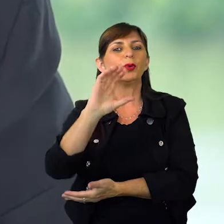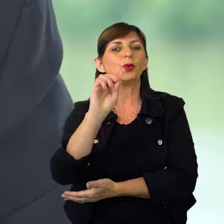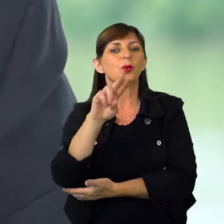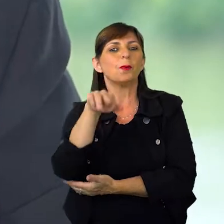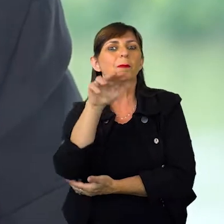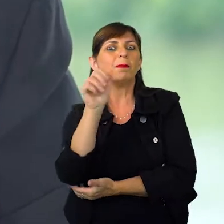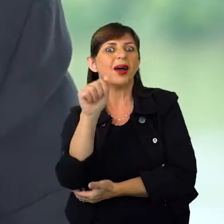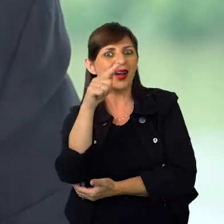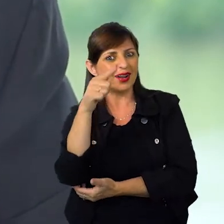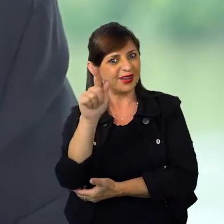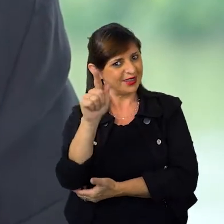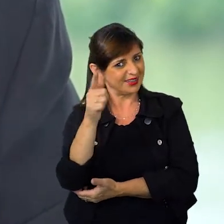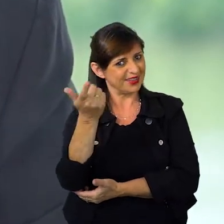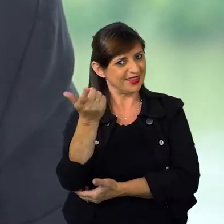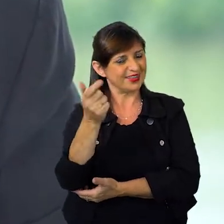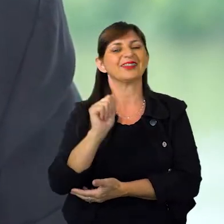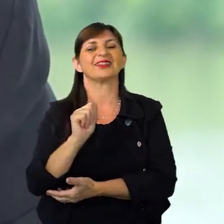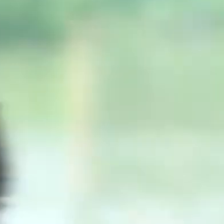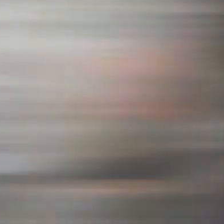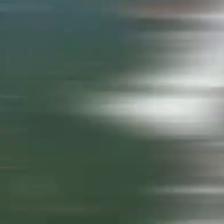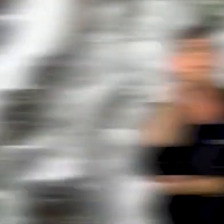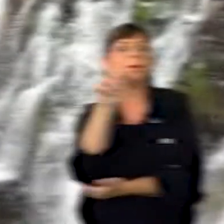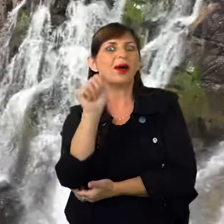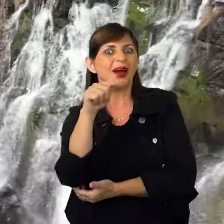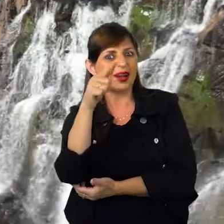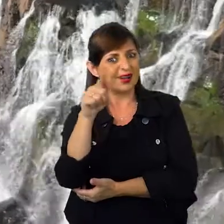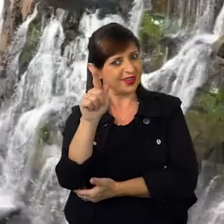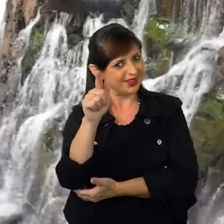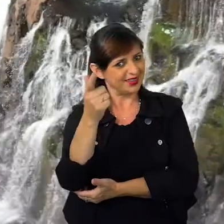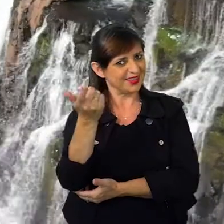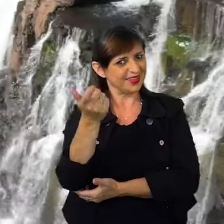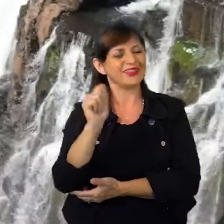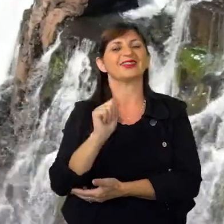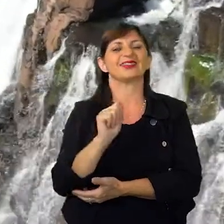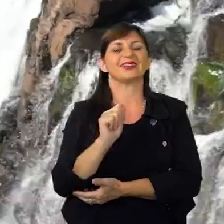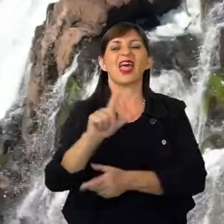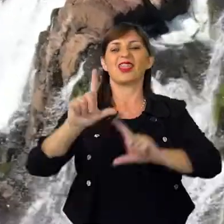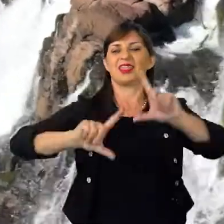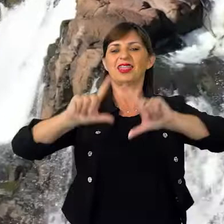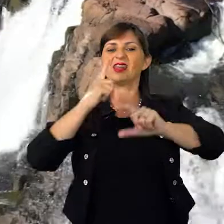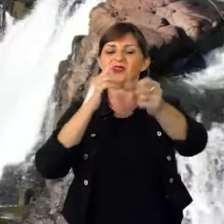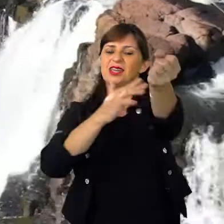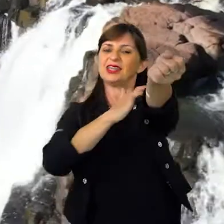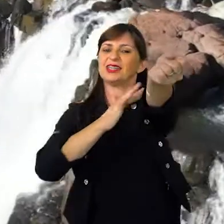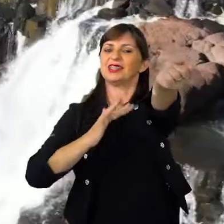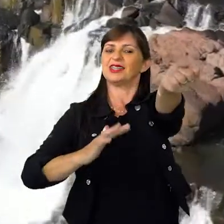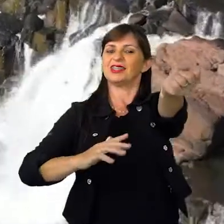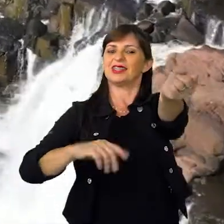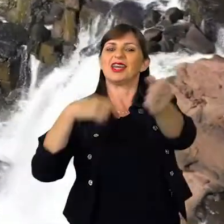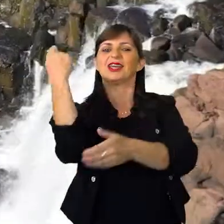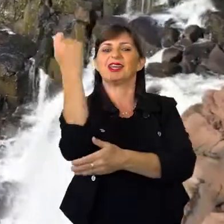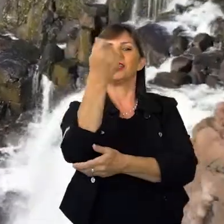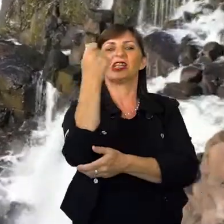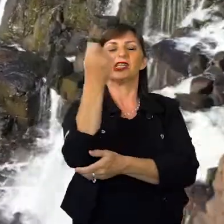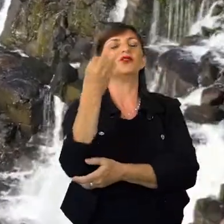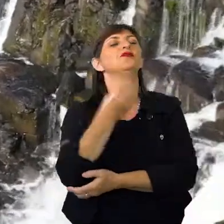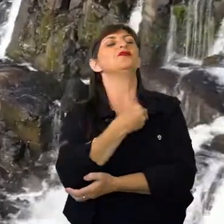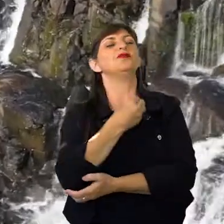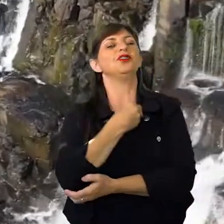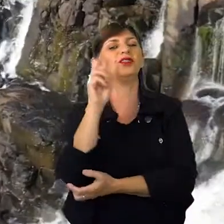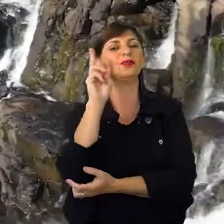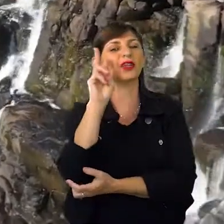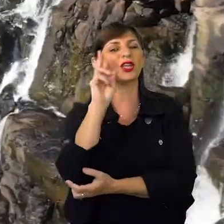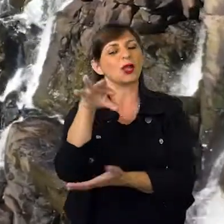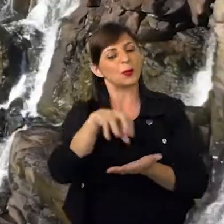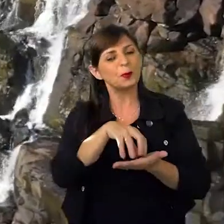do yucumã ou Salto Grande TV sangue de gaúcho apresenta revivendo a história dos